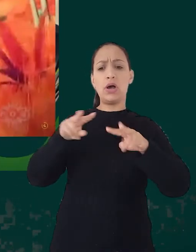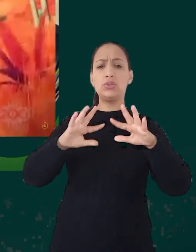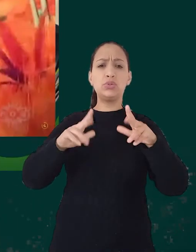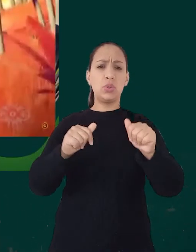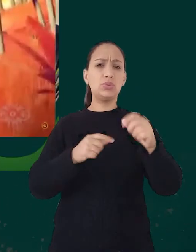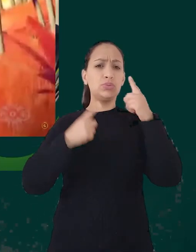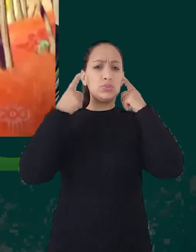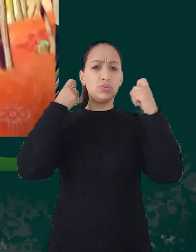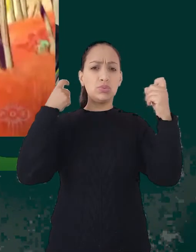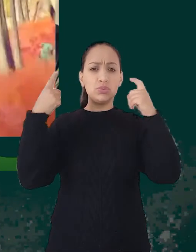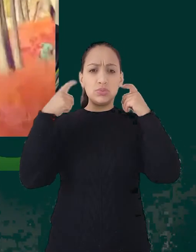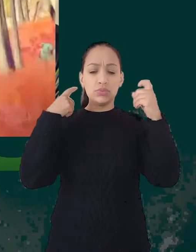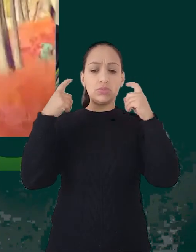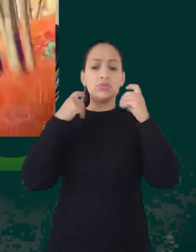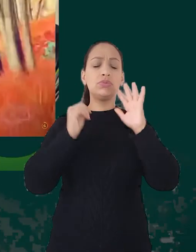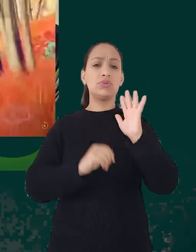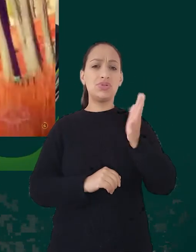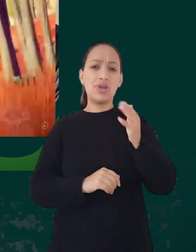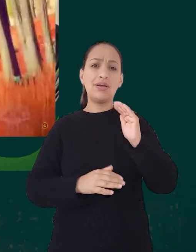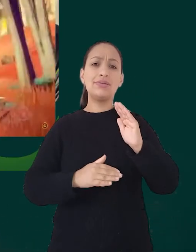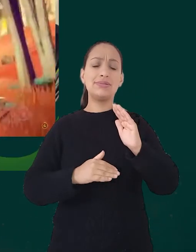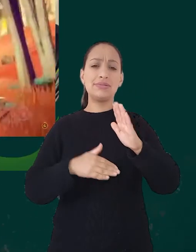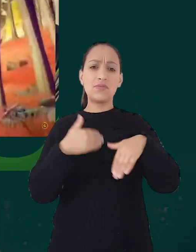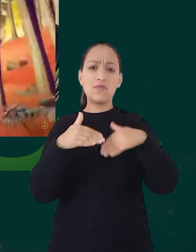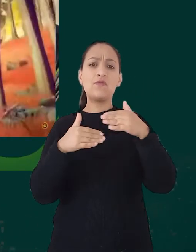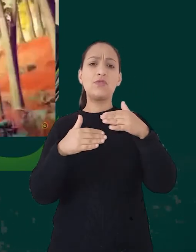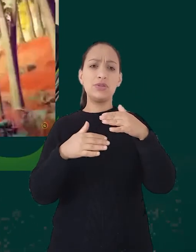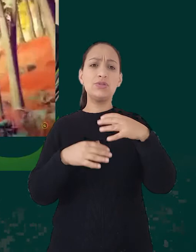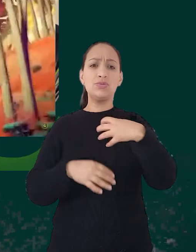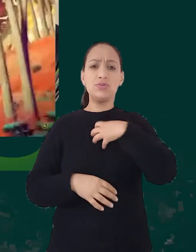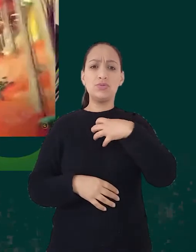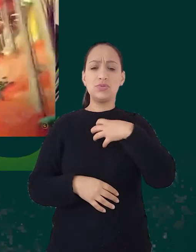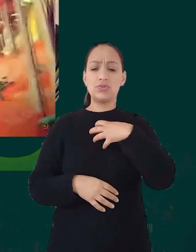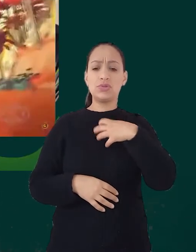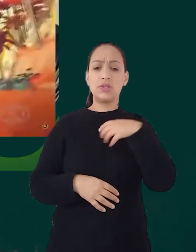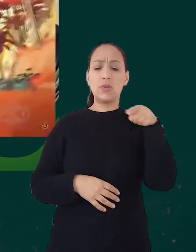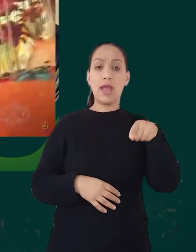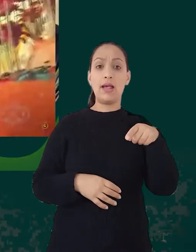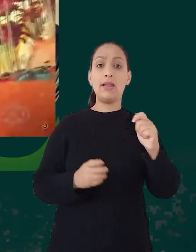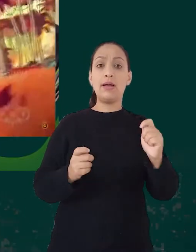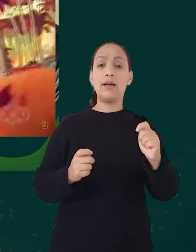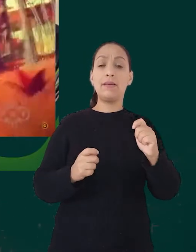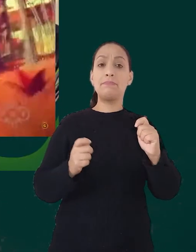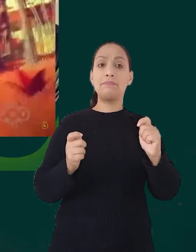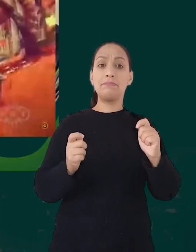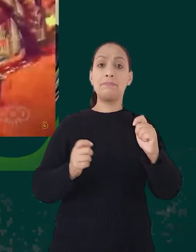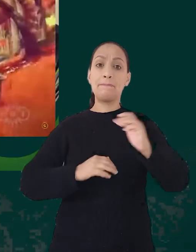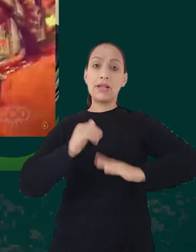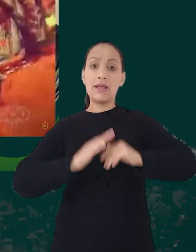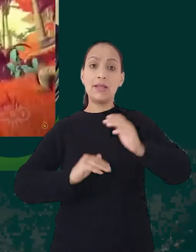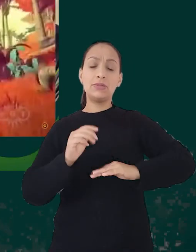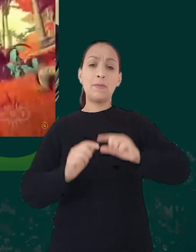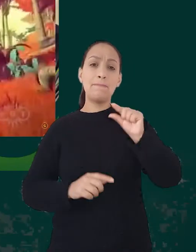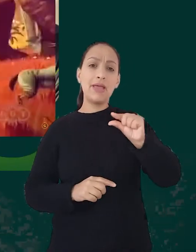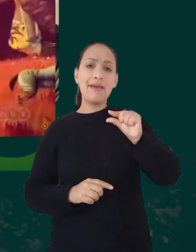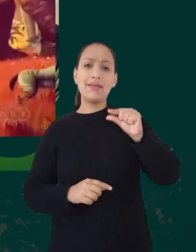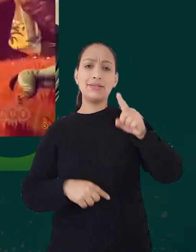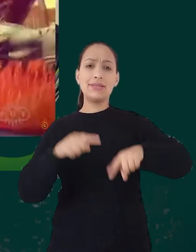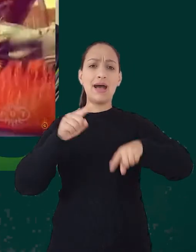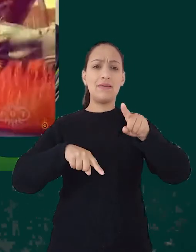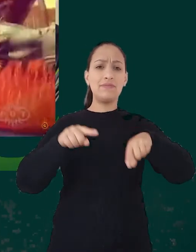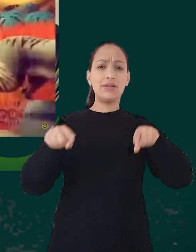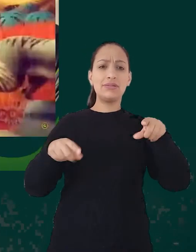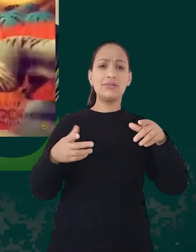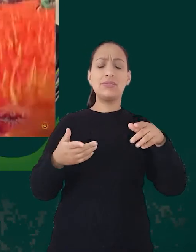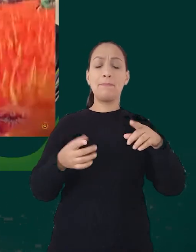sons já estão previamente já desenvolvidos de uma forma onde ela pode ser replicado com pequenas variações, para que eu não me